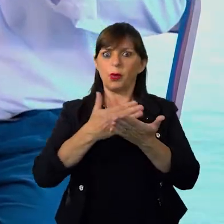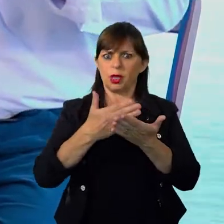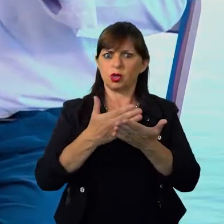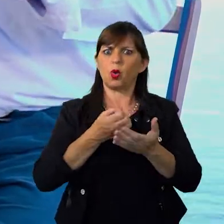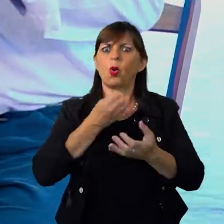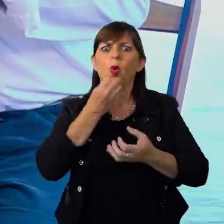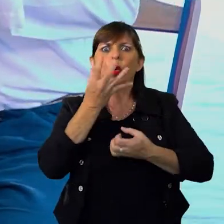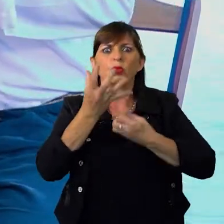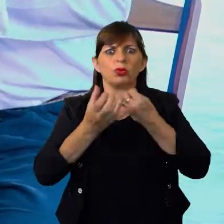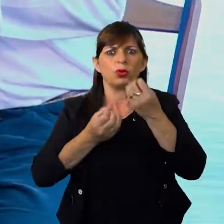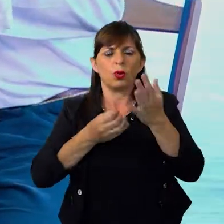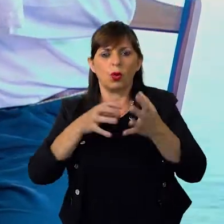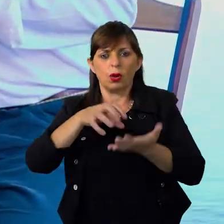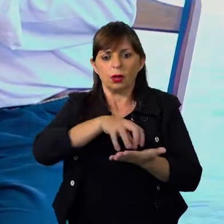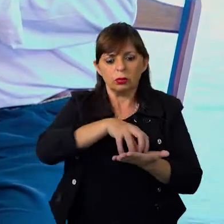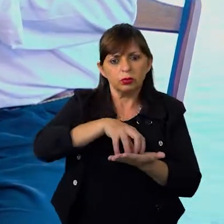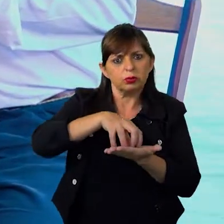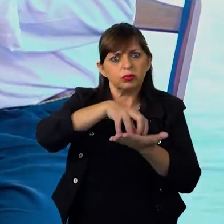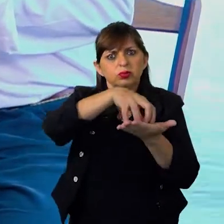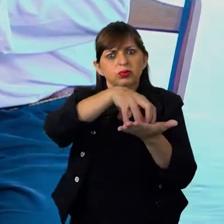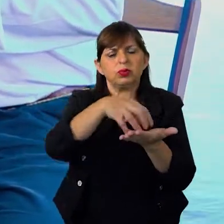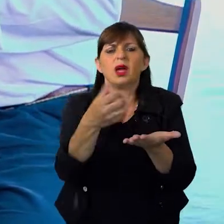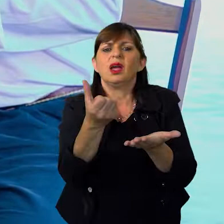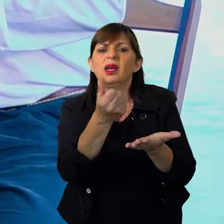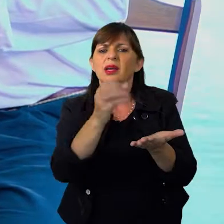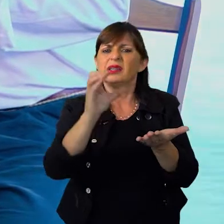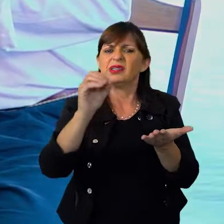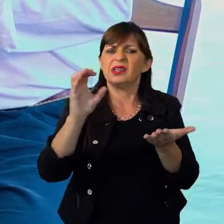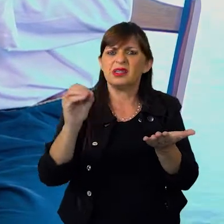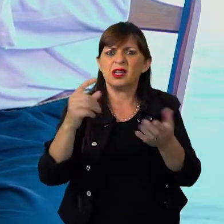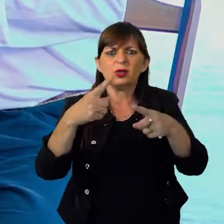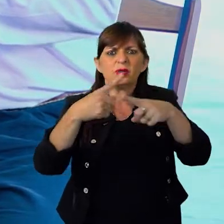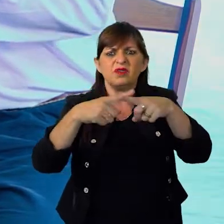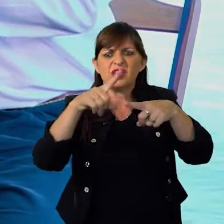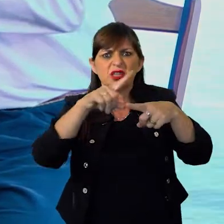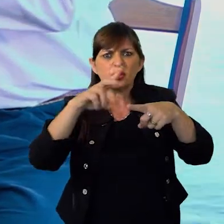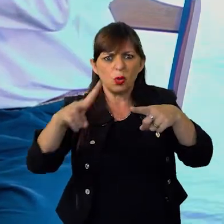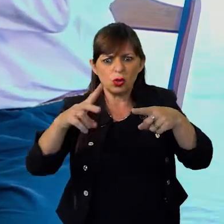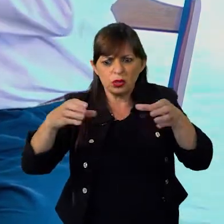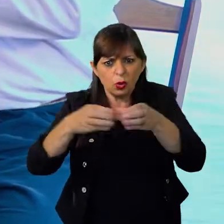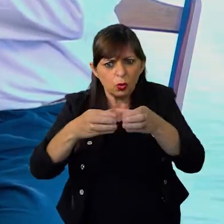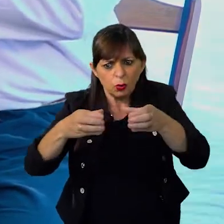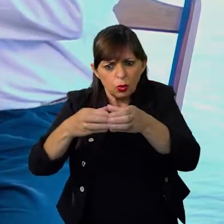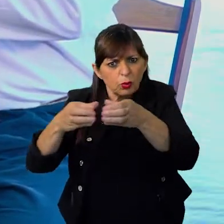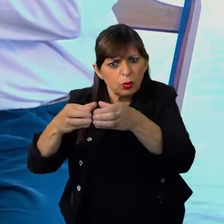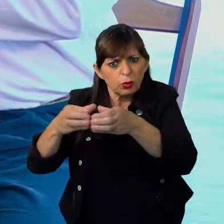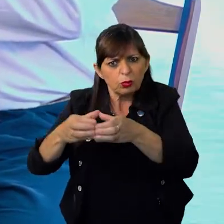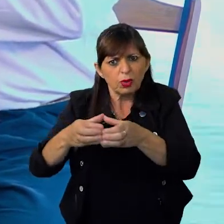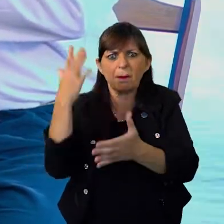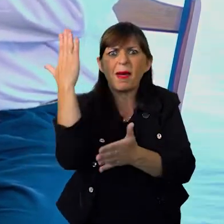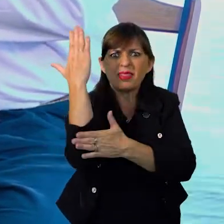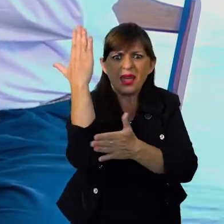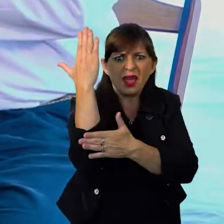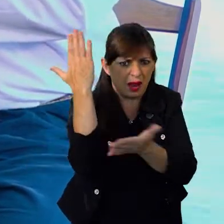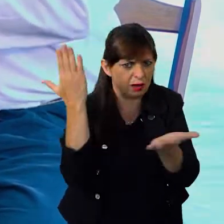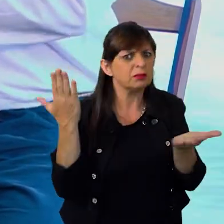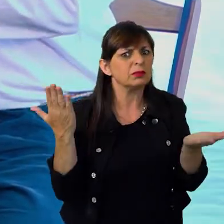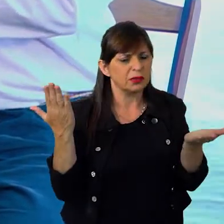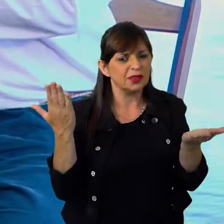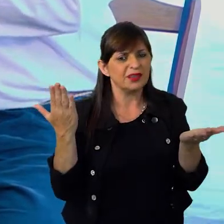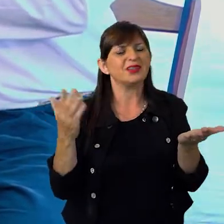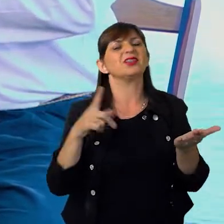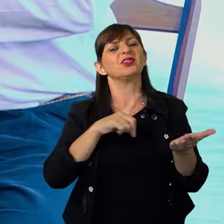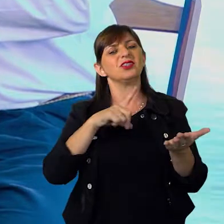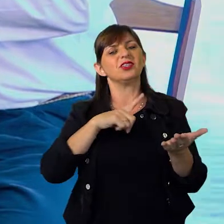em uma balsa no mar em todos os 600 as duas vezes mas tinham a junção de Balsas que chamava que se